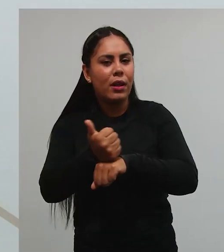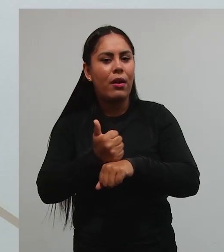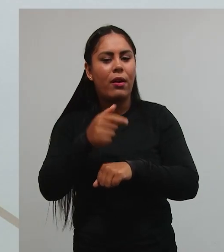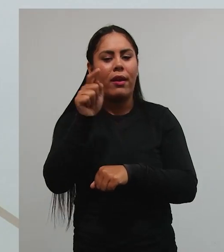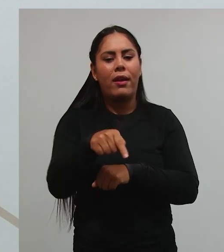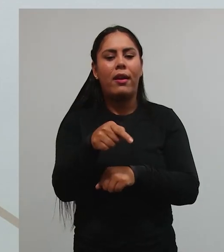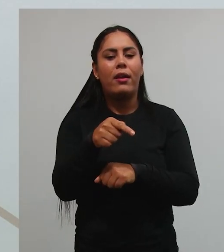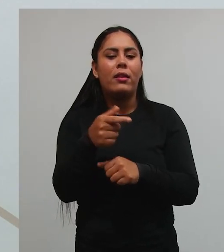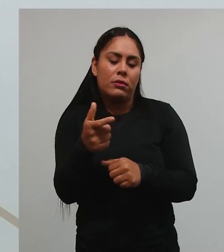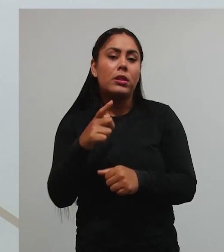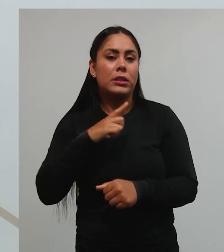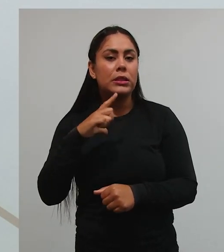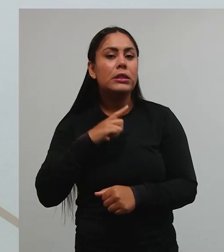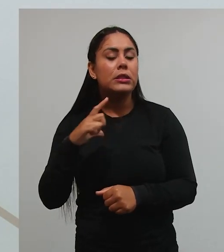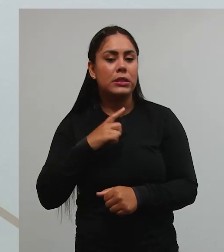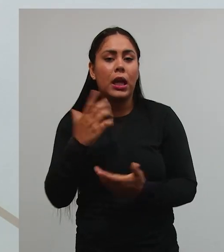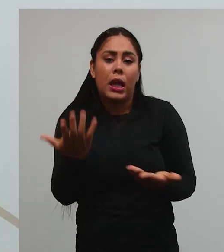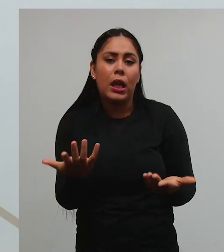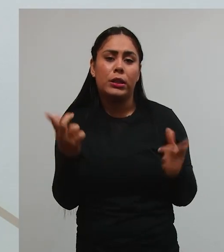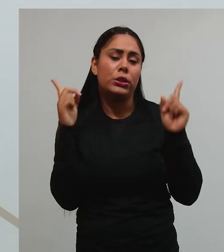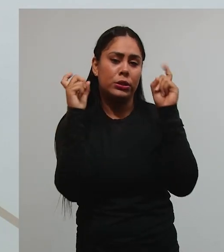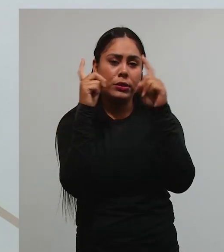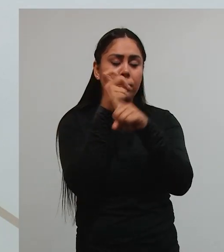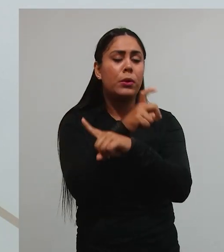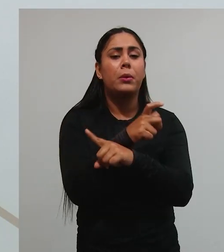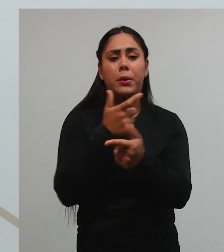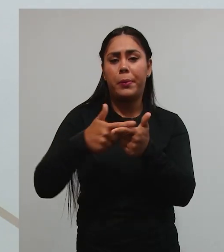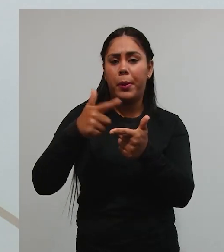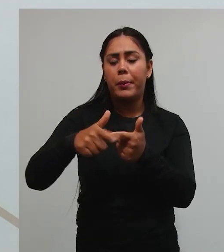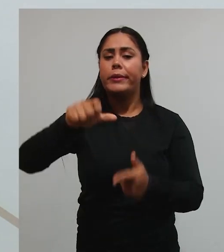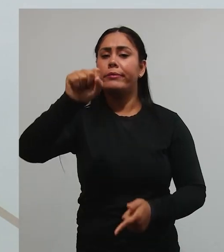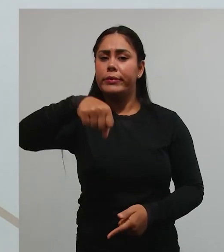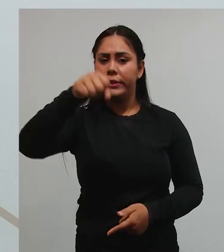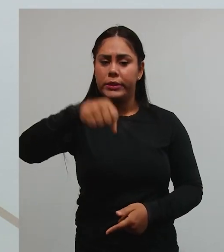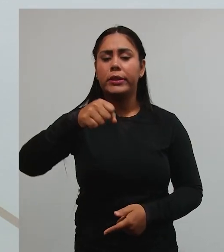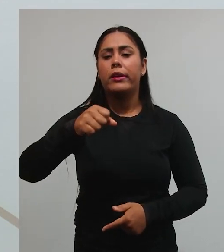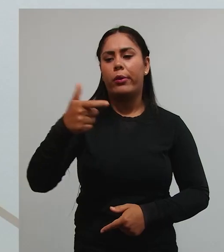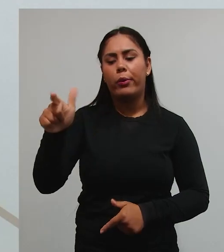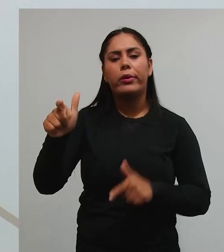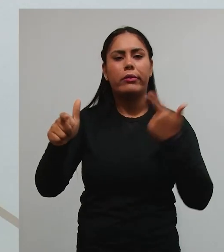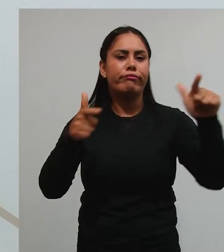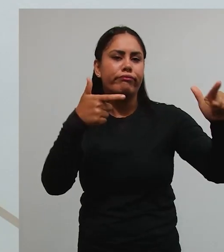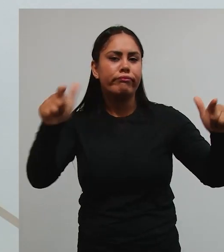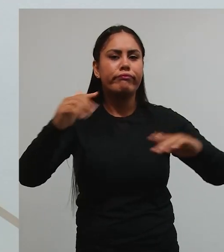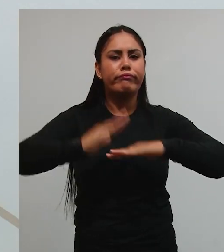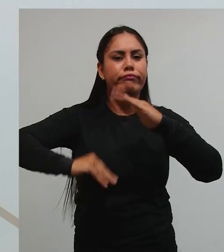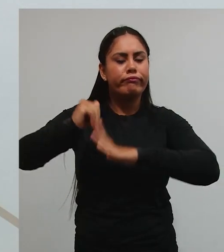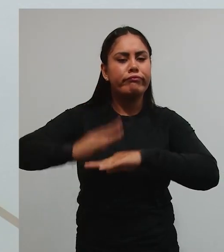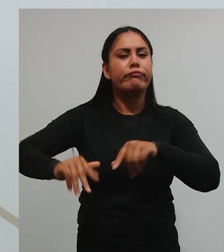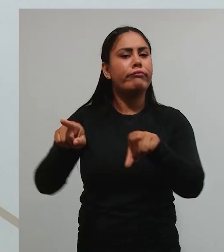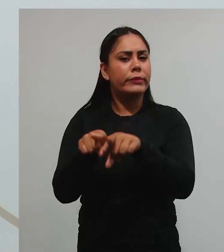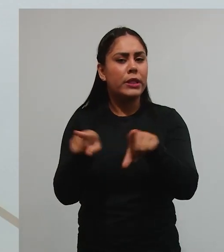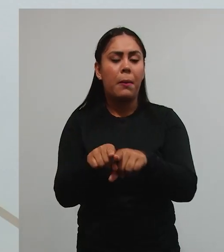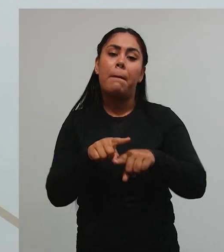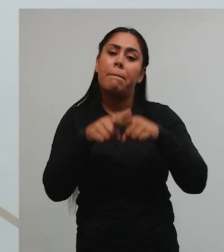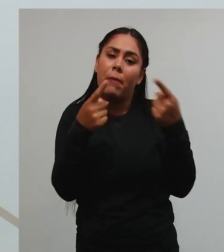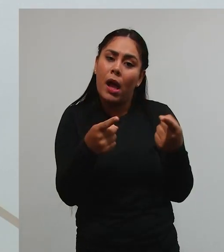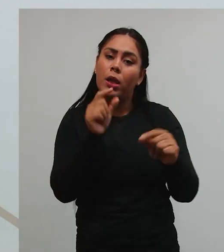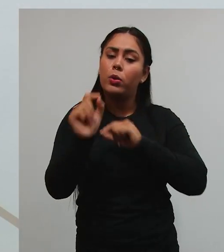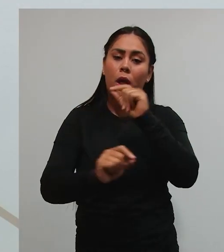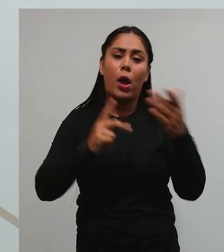que é precioso para a sua carreira, é precioso para a sua identidade enquanto professor, é precioso